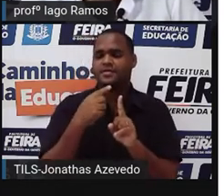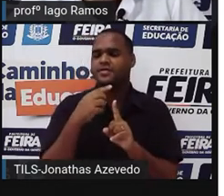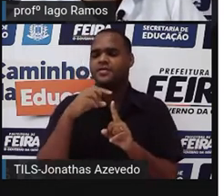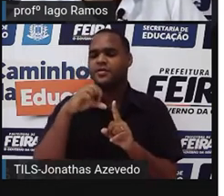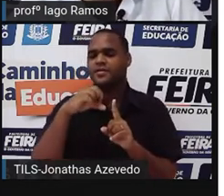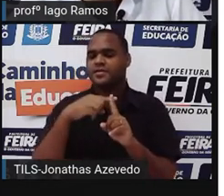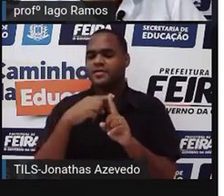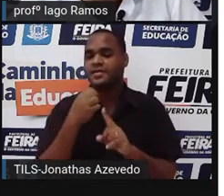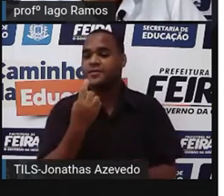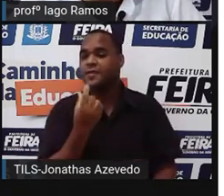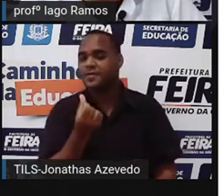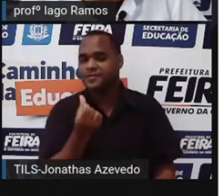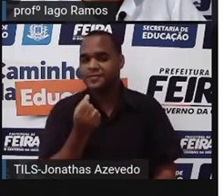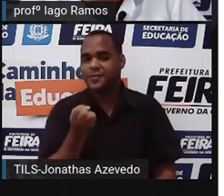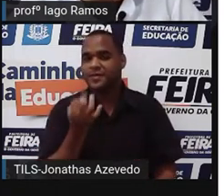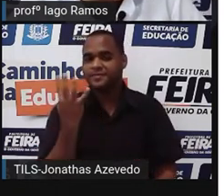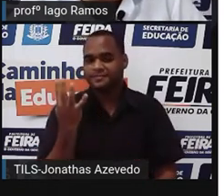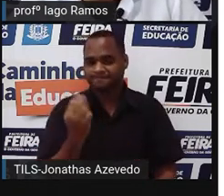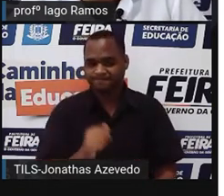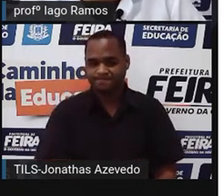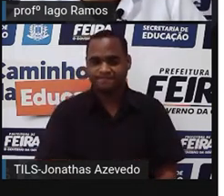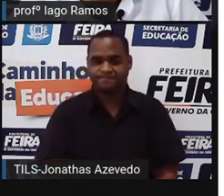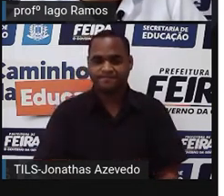16 dá quanto?